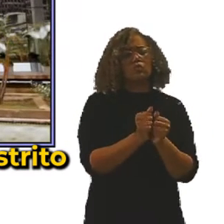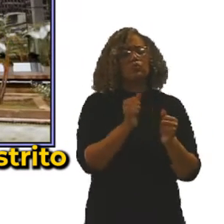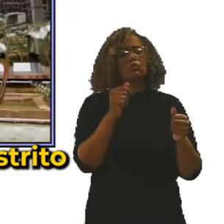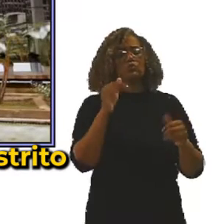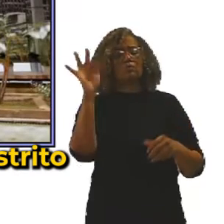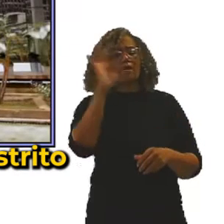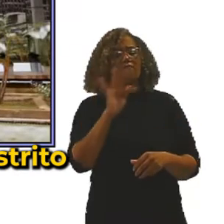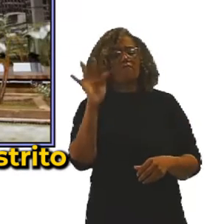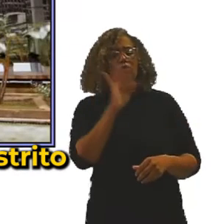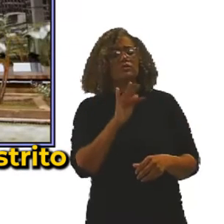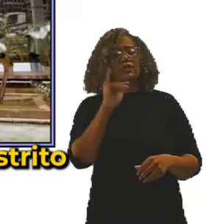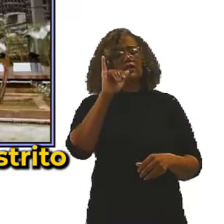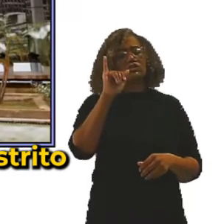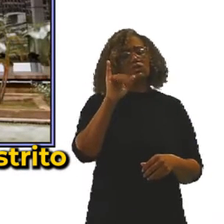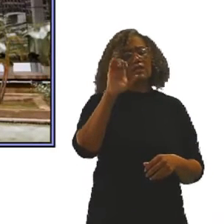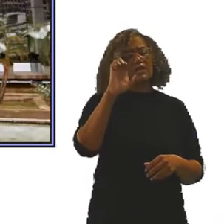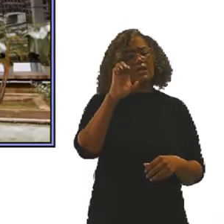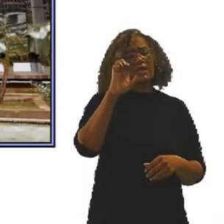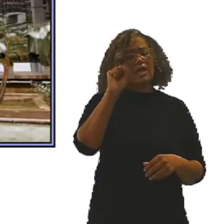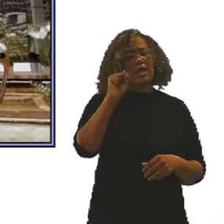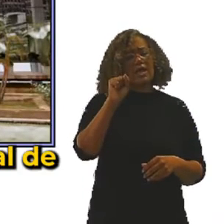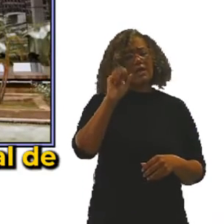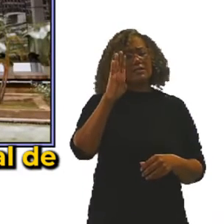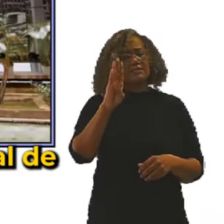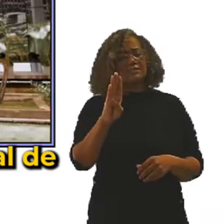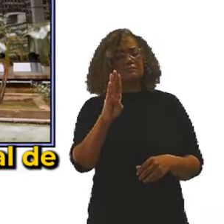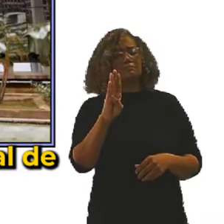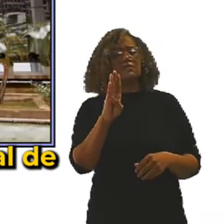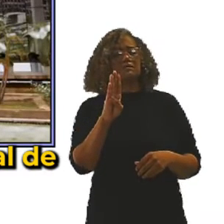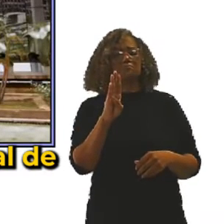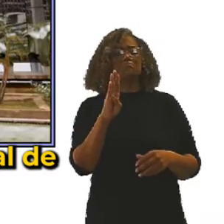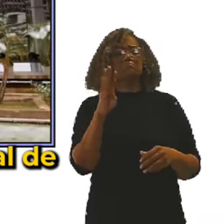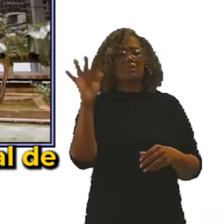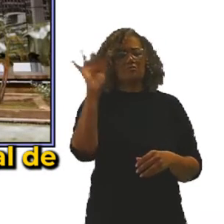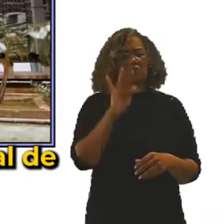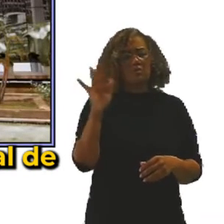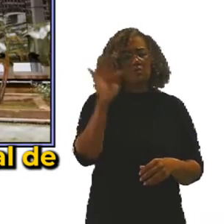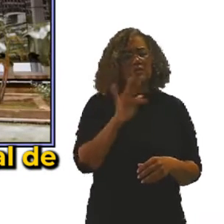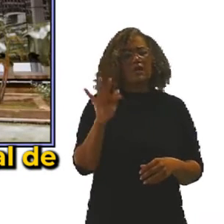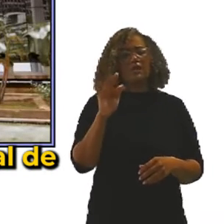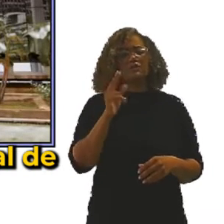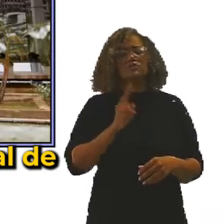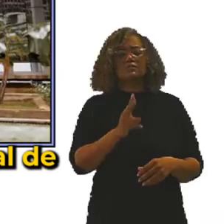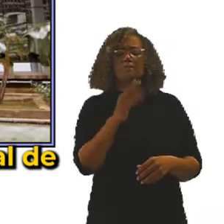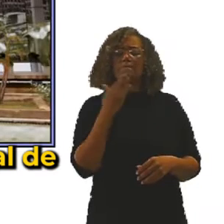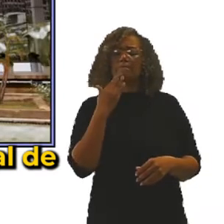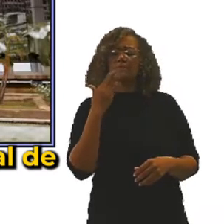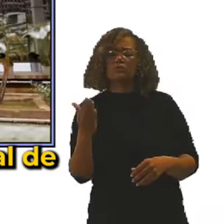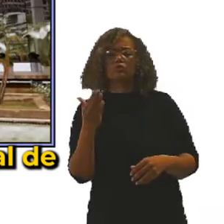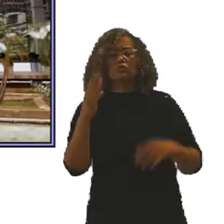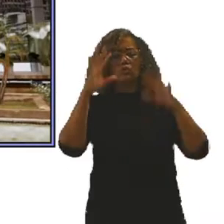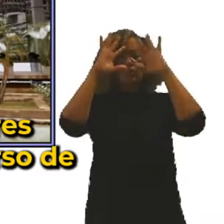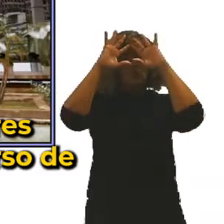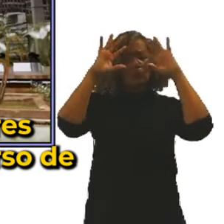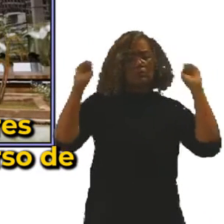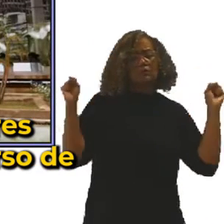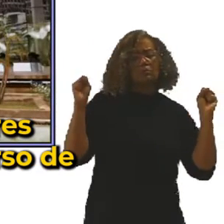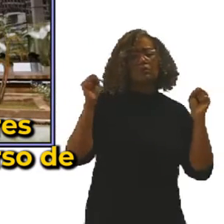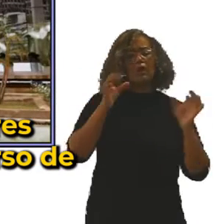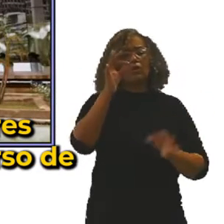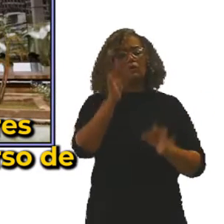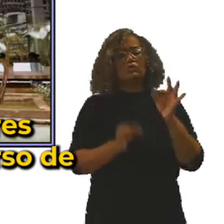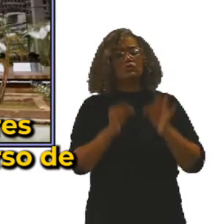e o Tribunal de Justiça do Distrito Federal. O IESB, atendendo a um pedido do Tribunal de Justiça,